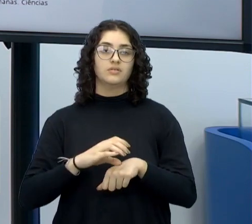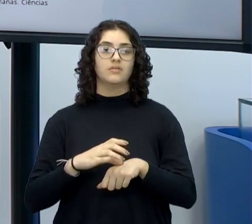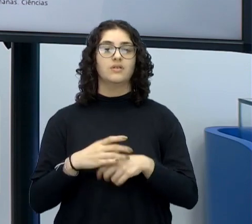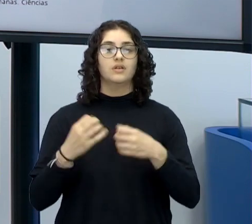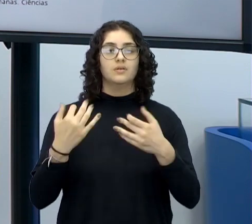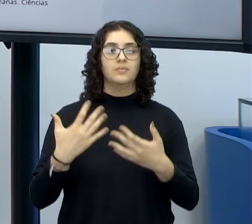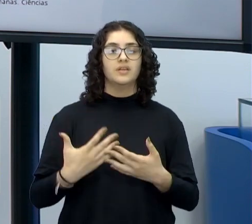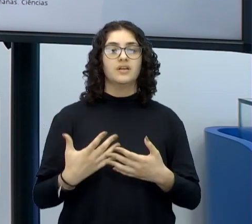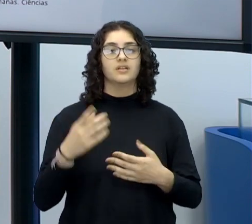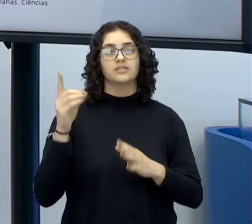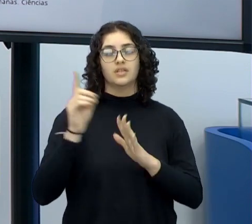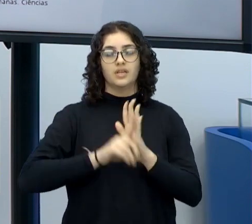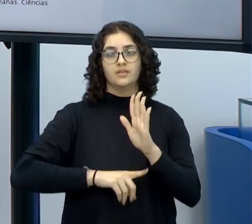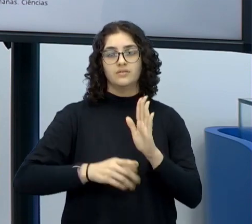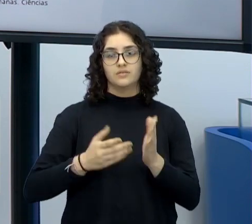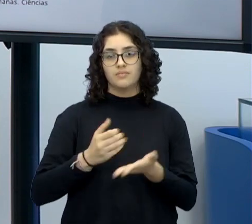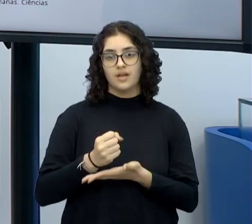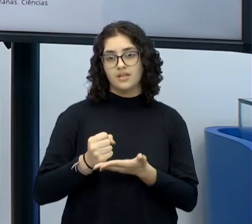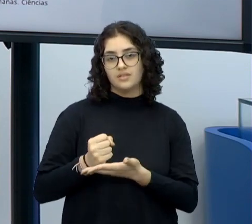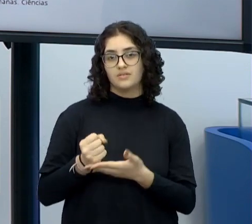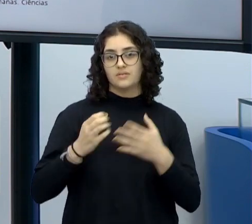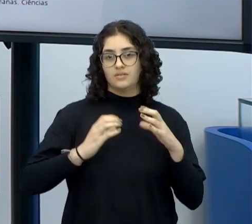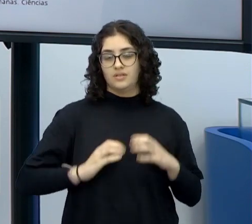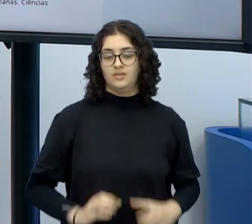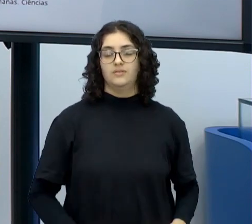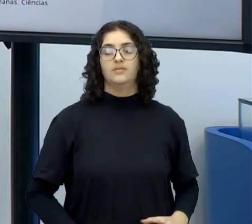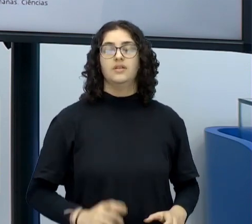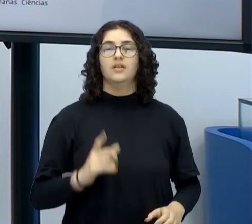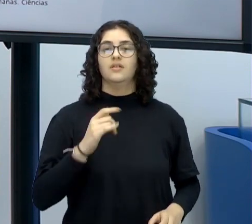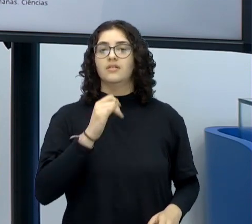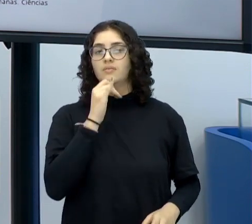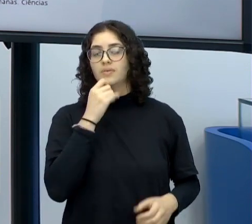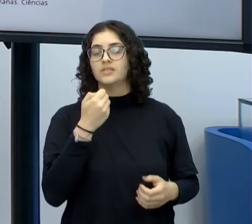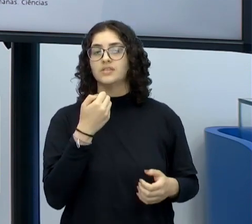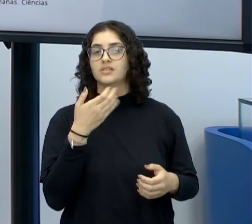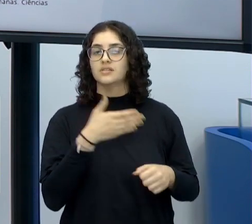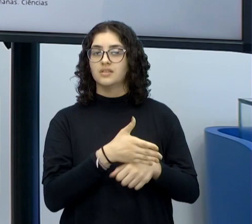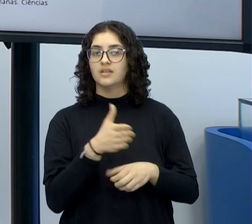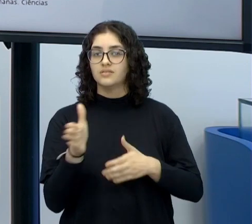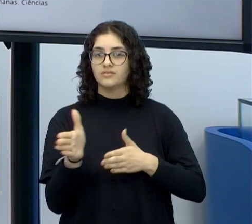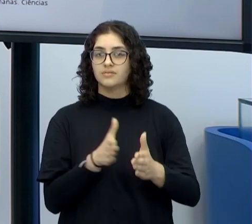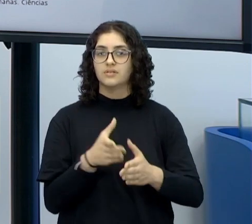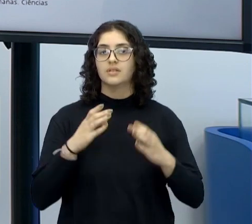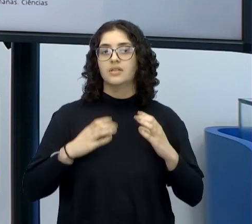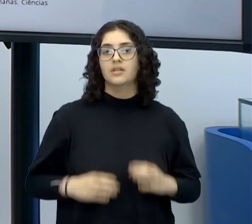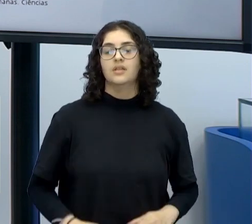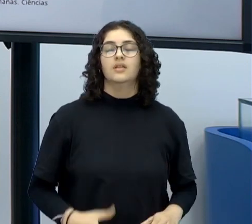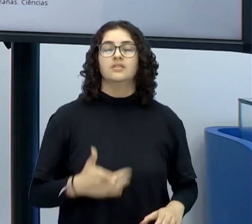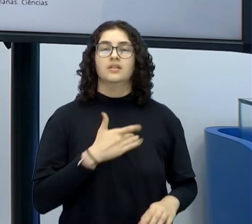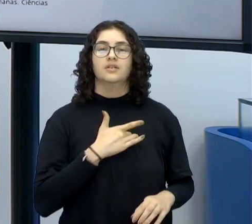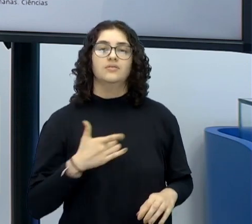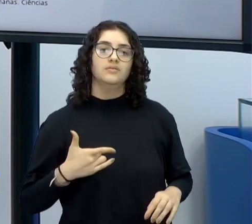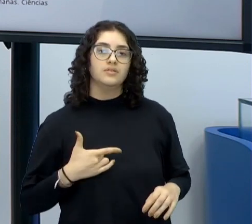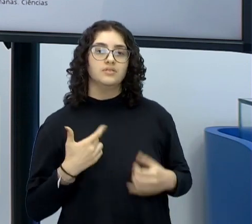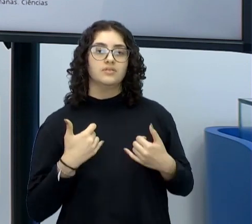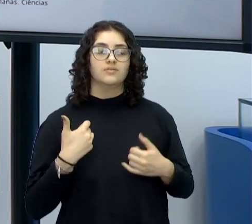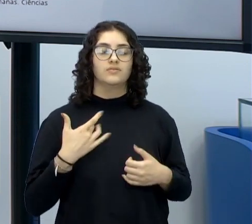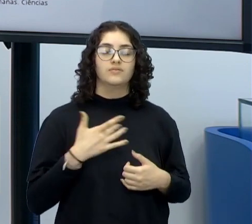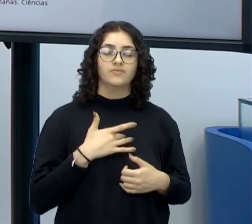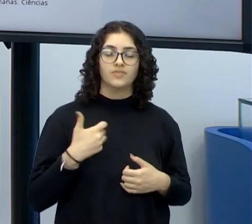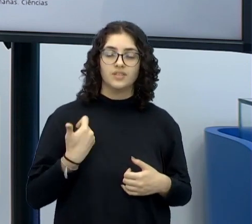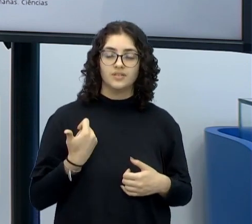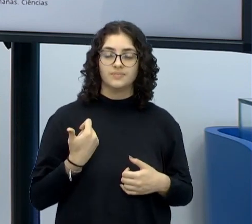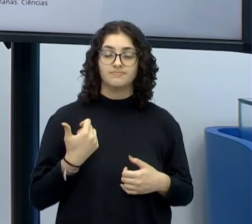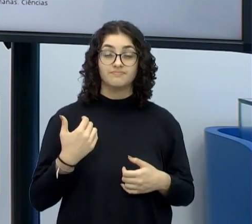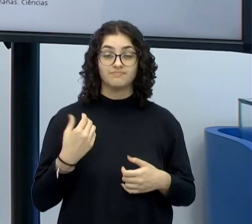direitos básicos do cidadão, né? O direito de ir e vir, o direito à cidadania, no caso, a lazer, saúde, educação,